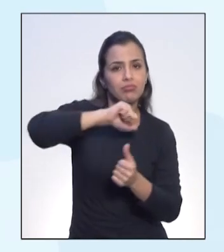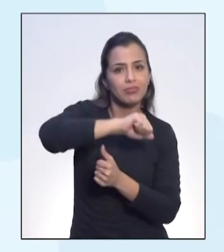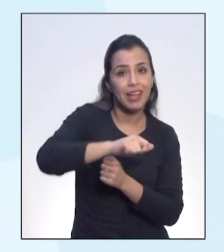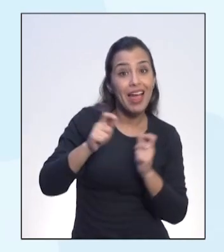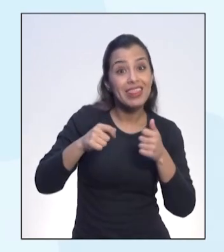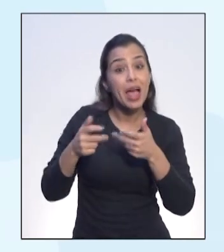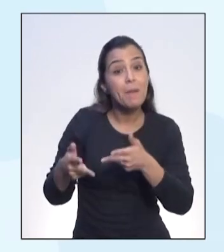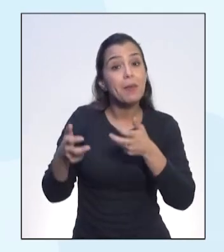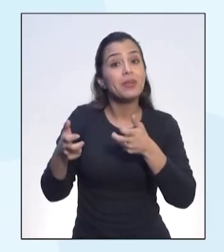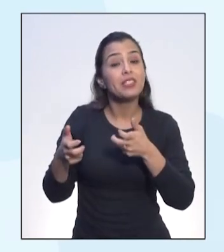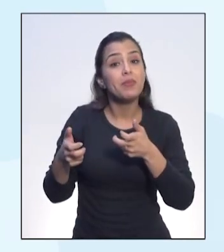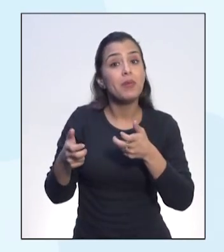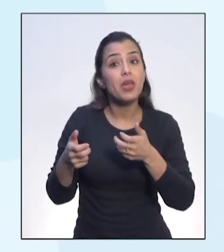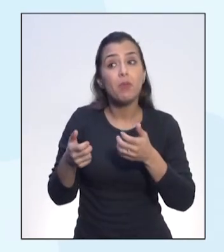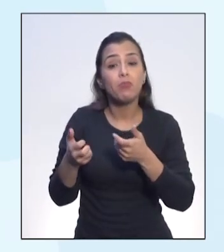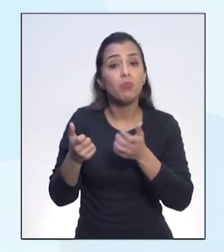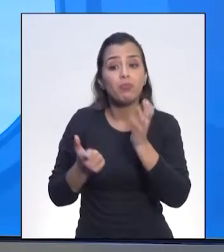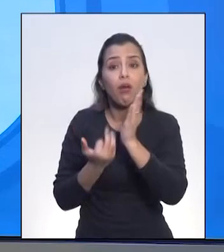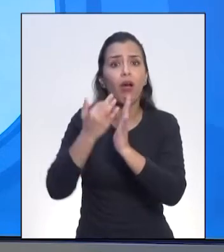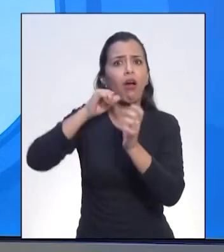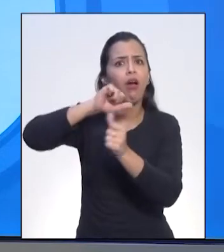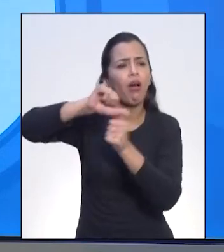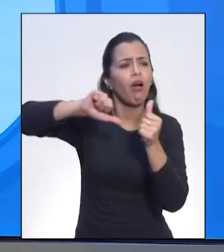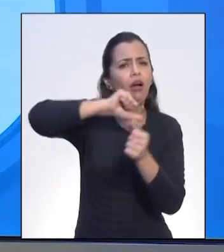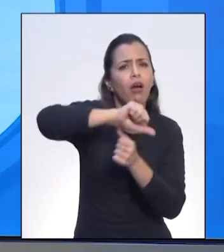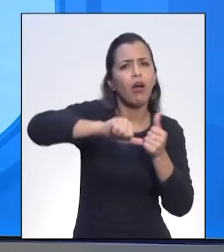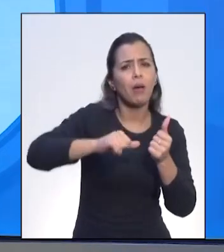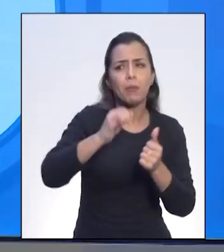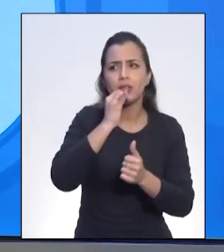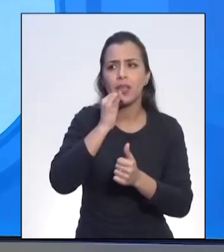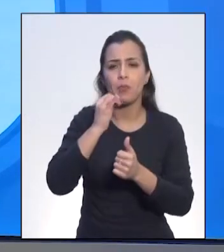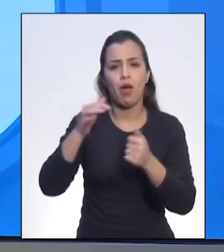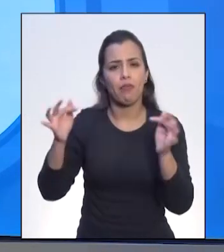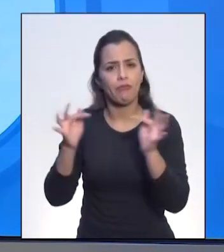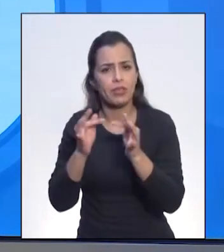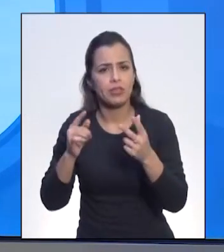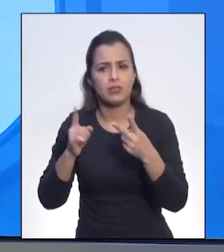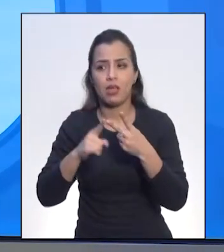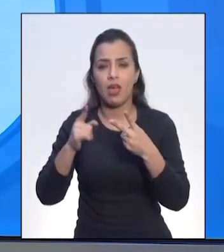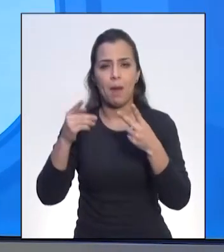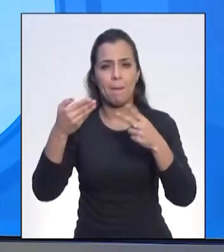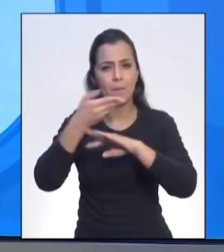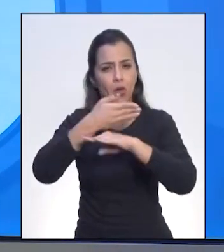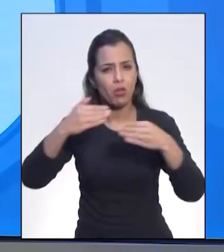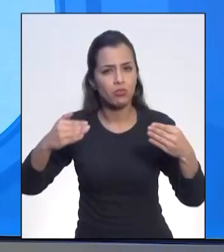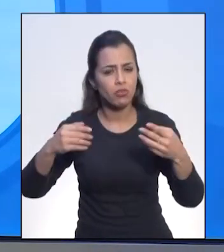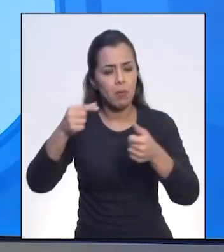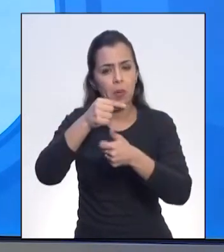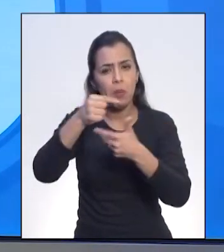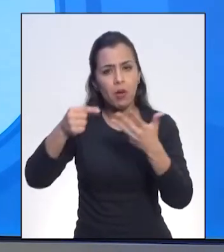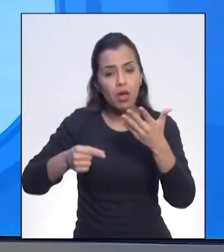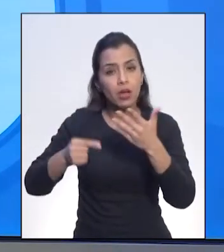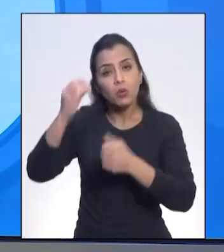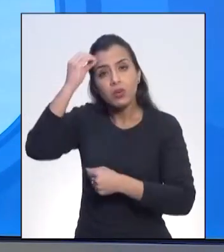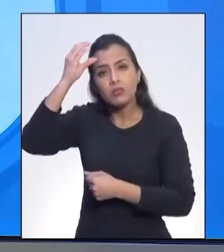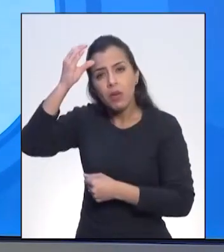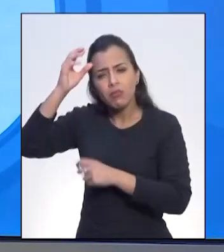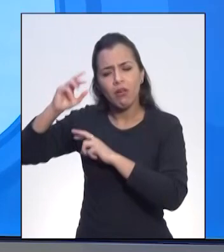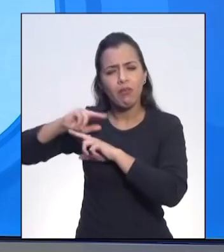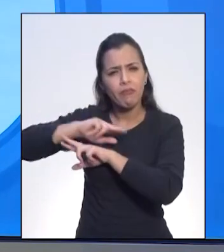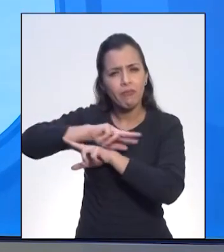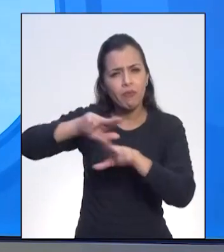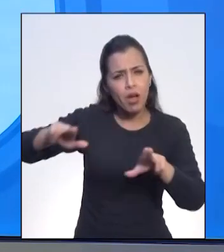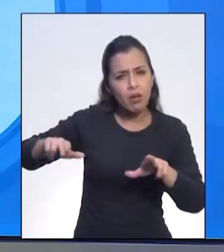a física mudou, o quanto que a biologia mudou, e quanto diversos outros campos do conhecimento mudaram. Então, a